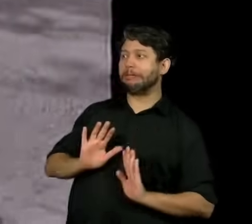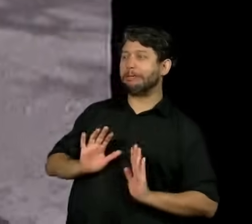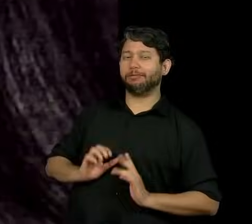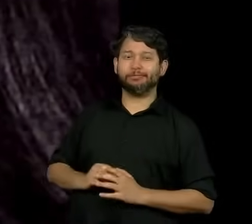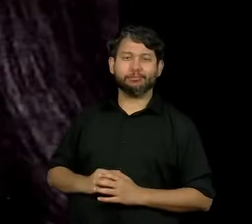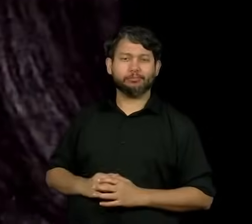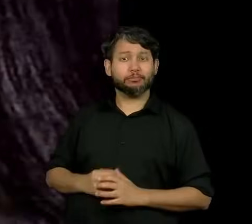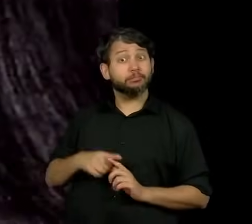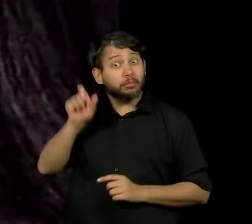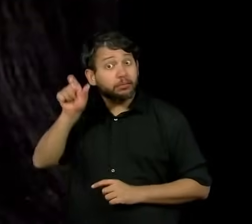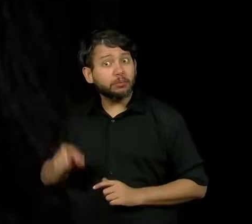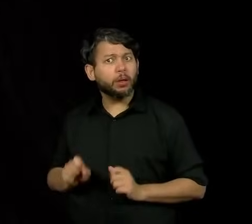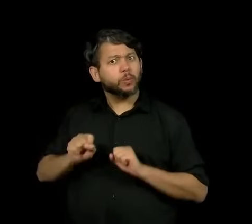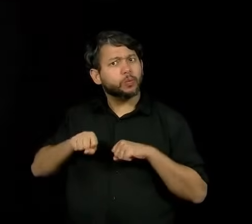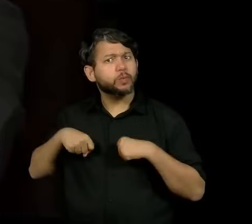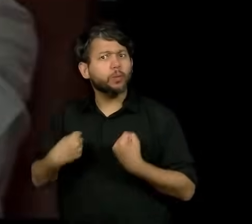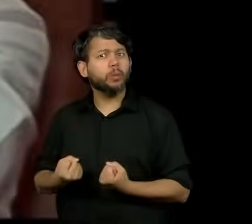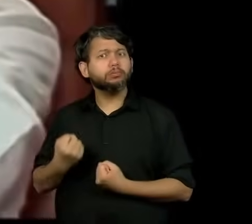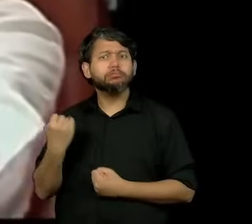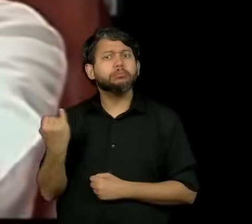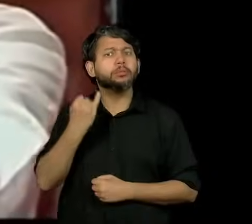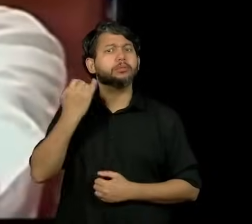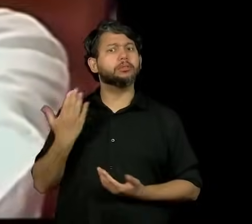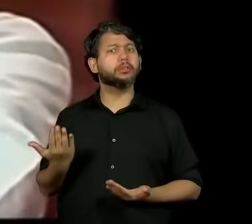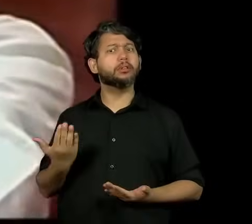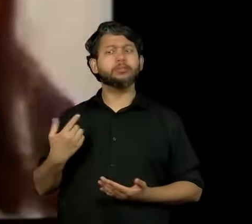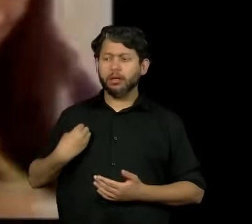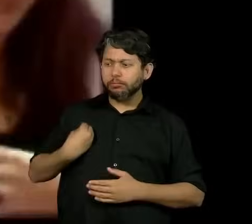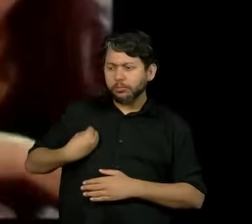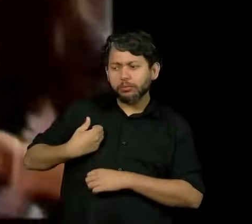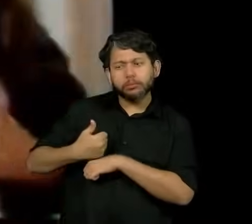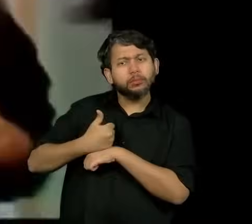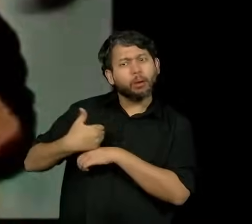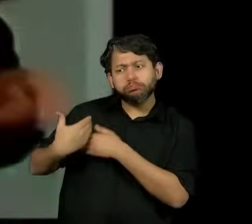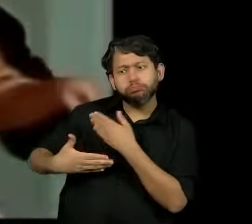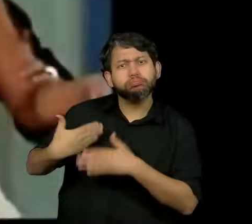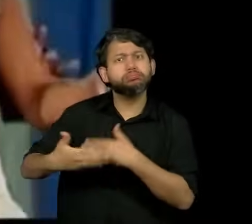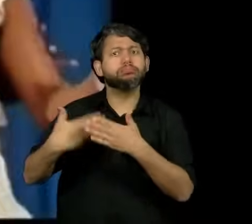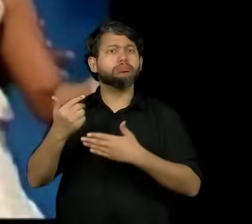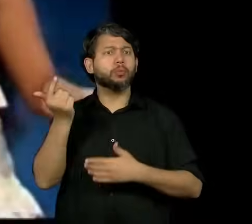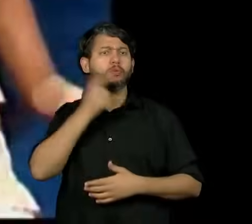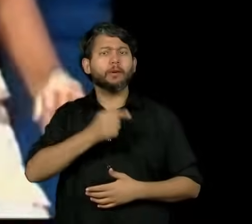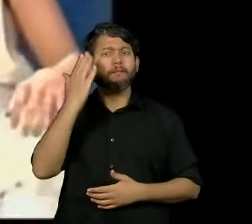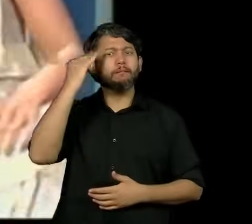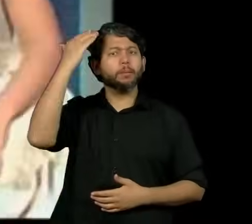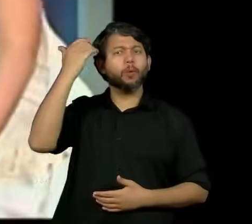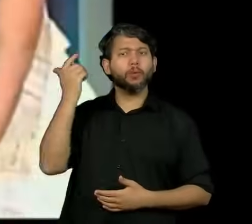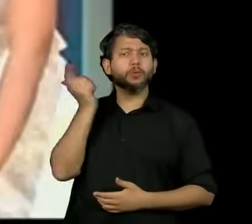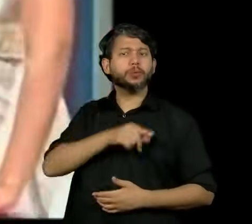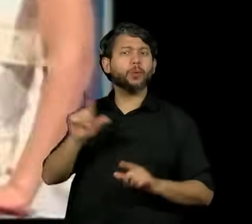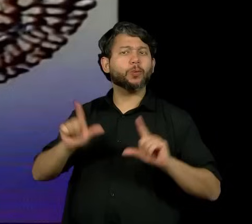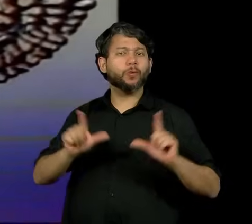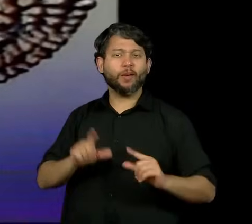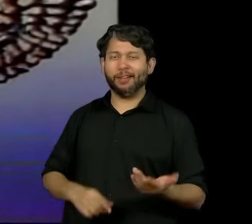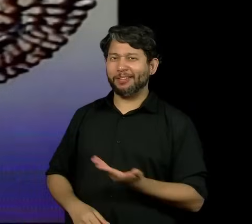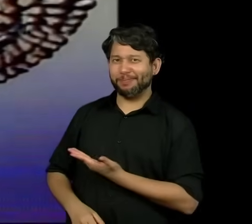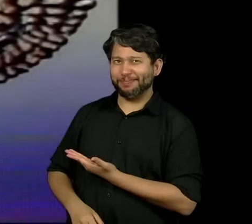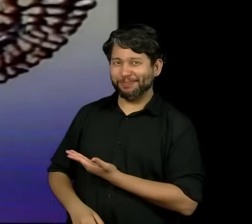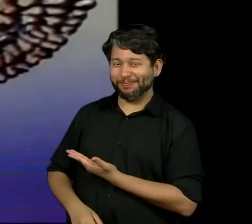Mas seus esforços resultaram numa carreira exemplar e repleta de grandes sucessos, como as novelas